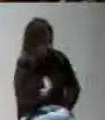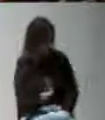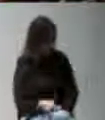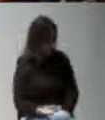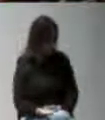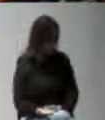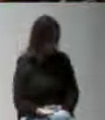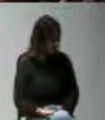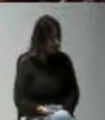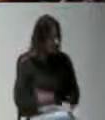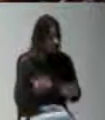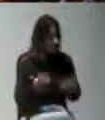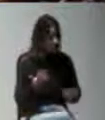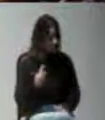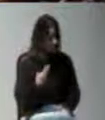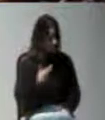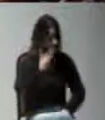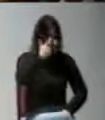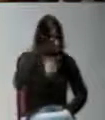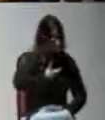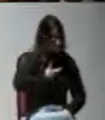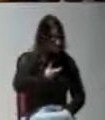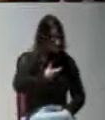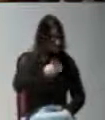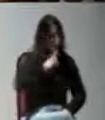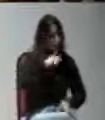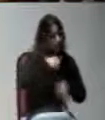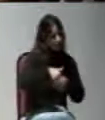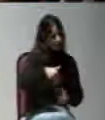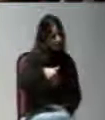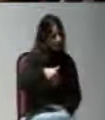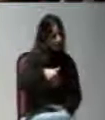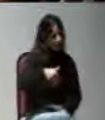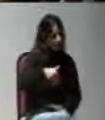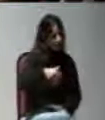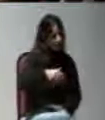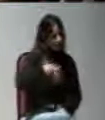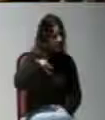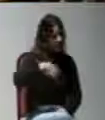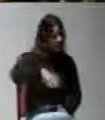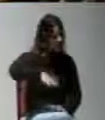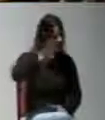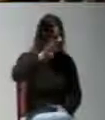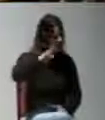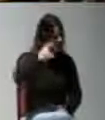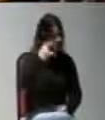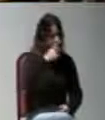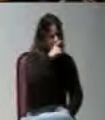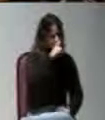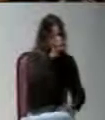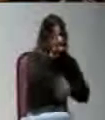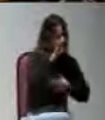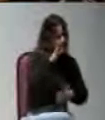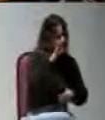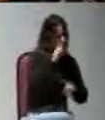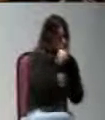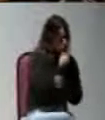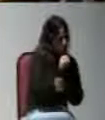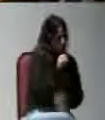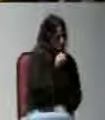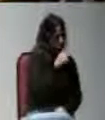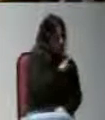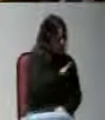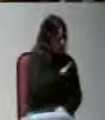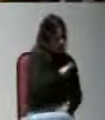mas ninguém garante que não votará em um candidato da extrema-direita que lhe prometa segurança, polícia na rua e